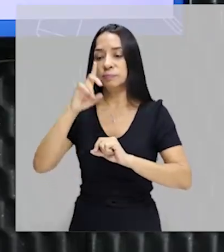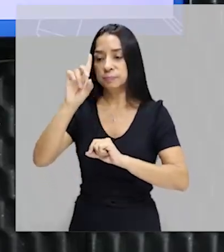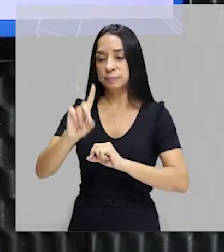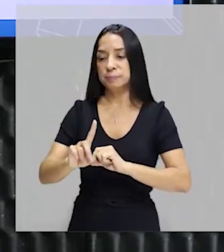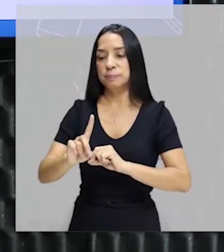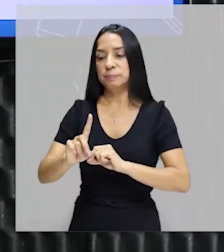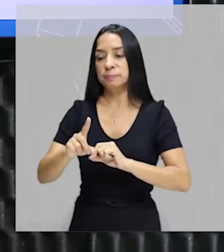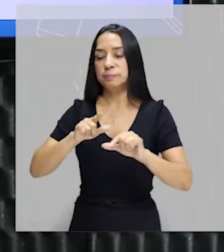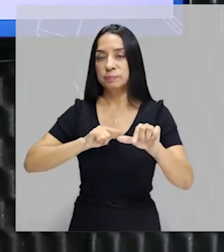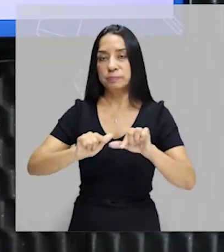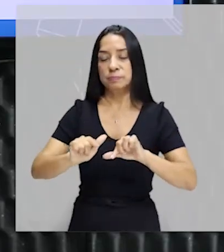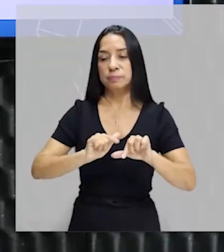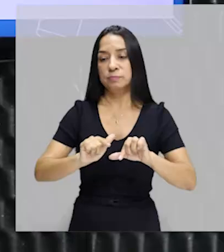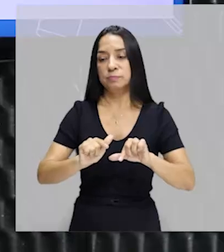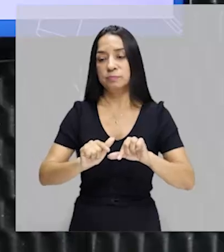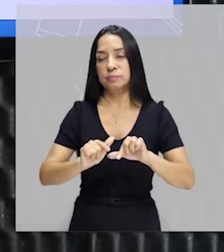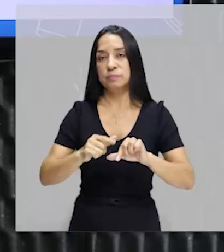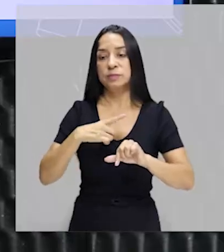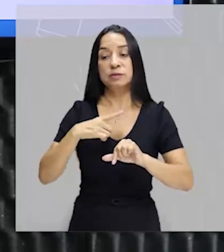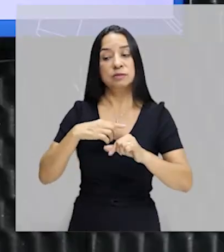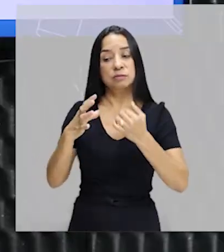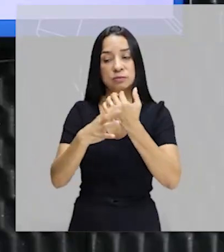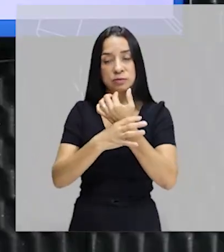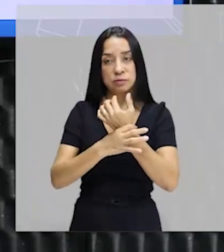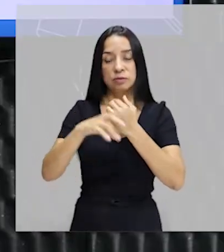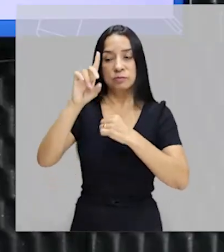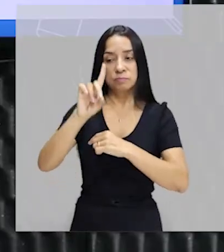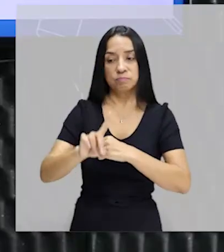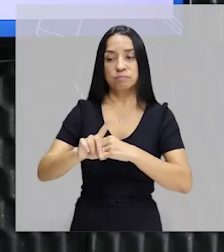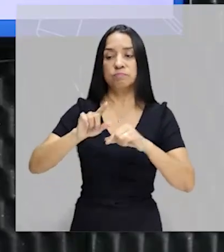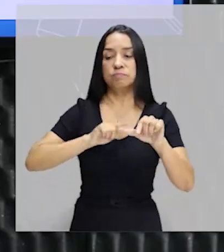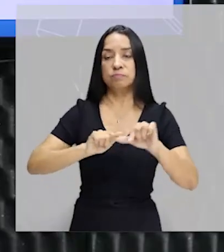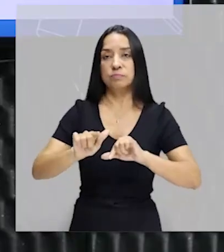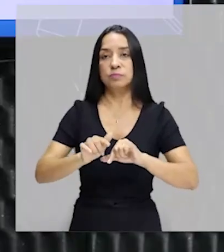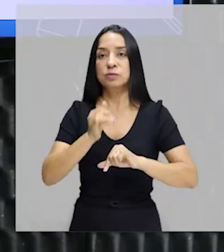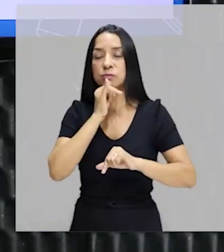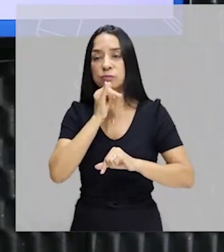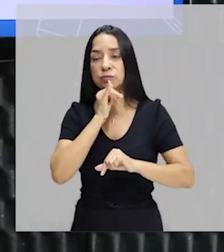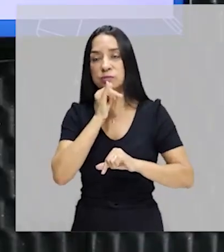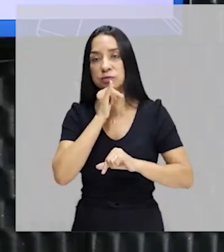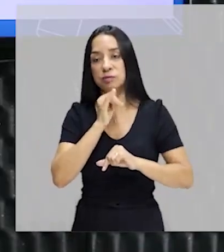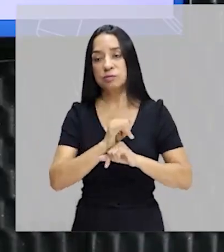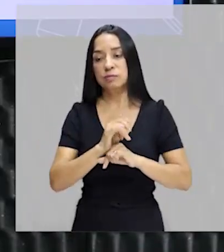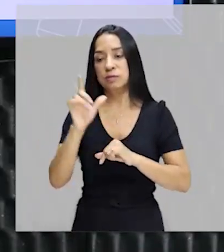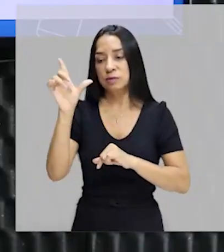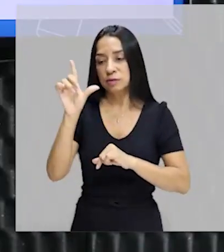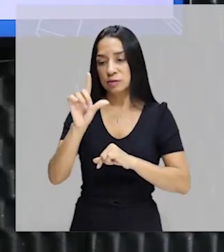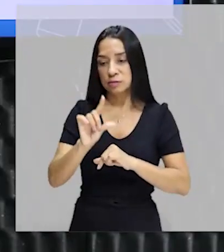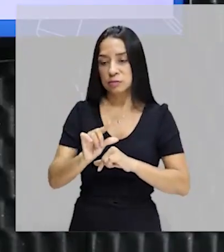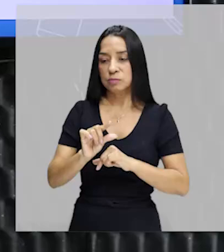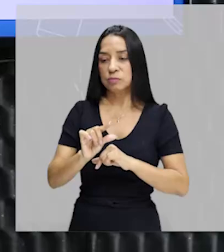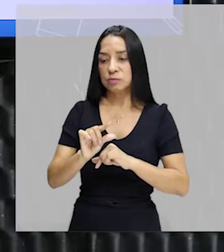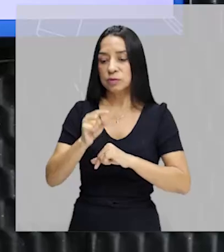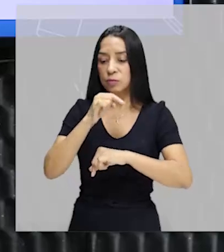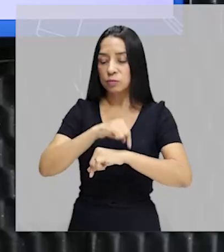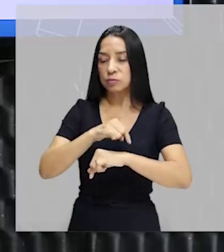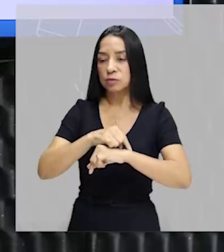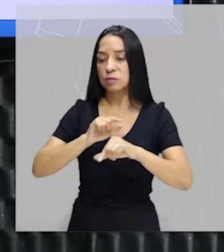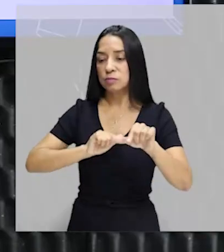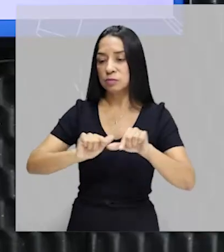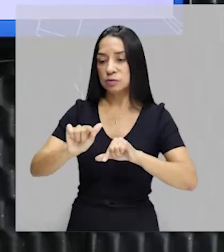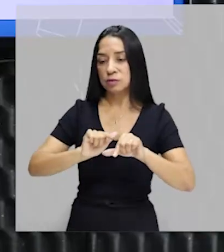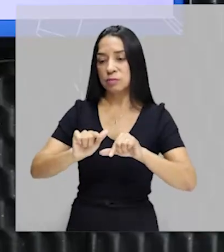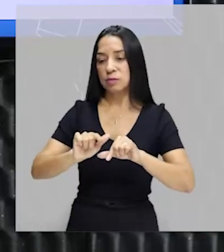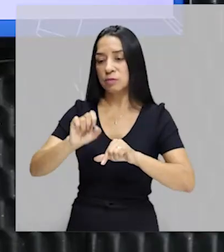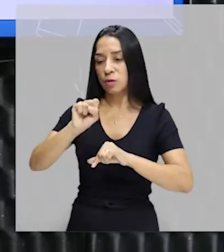direitos trabalhistas, que vão assegurar direitos trabalhistas, como, por exemplo, a diminuição da jornada de trabalho para 8